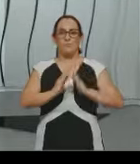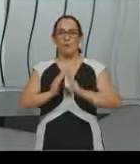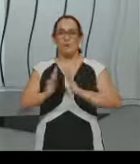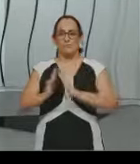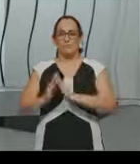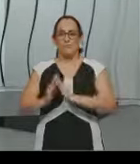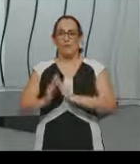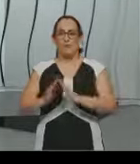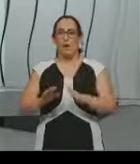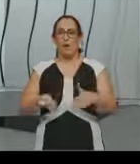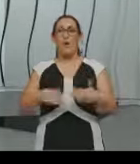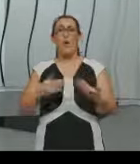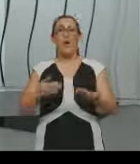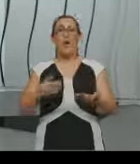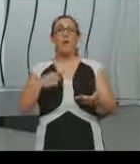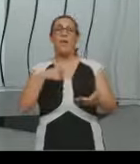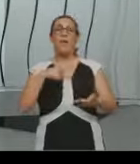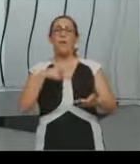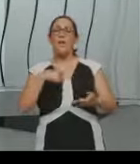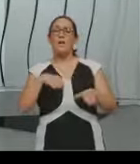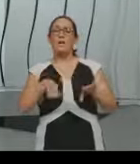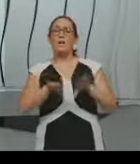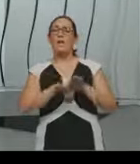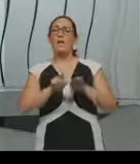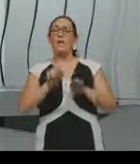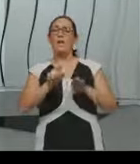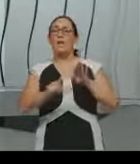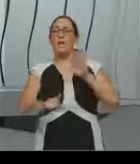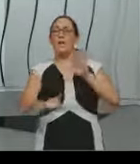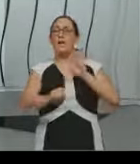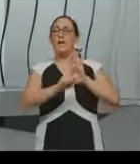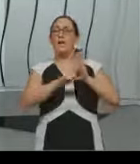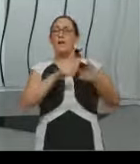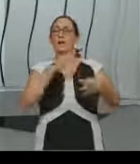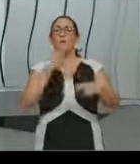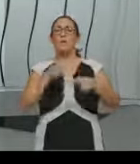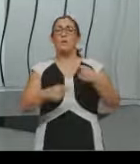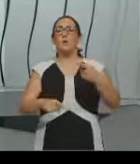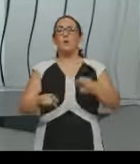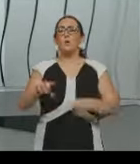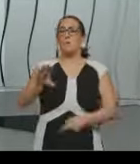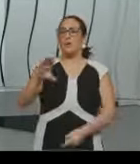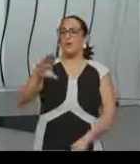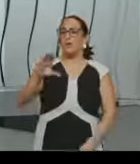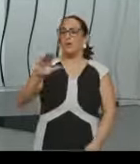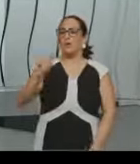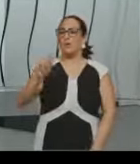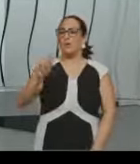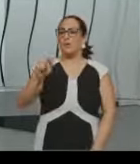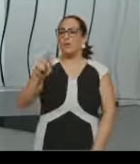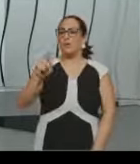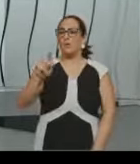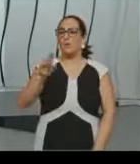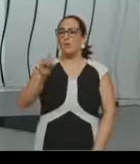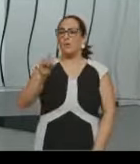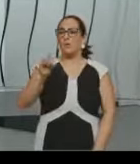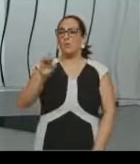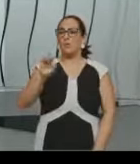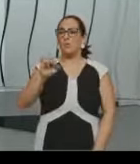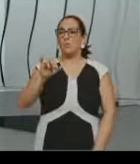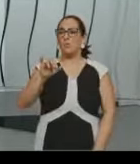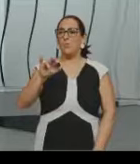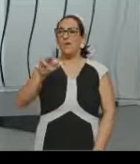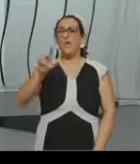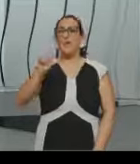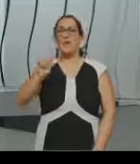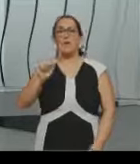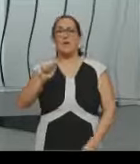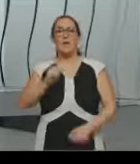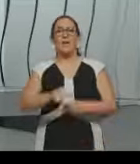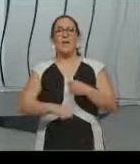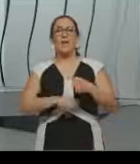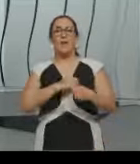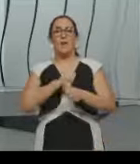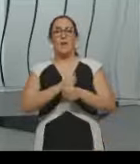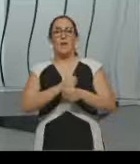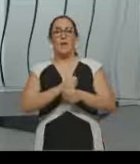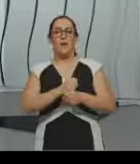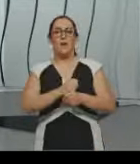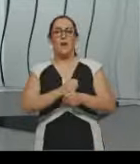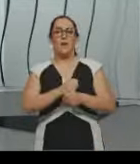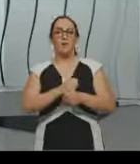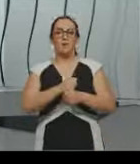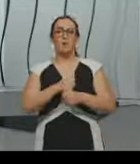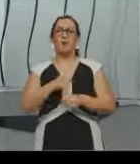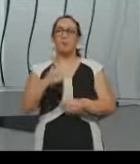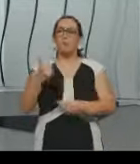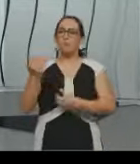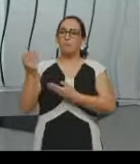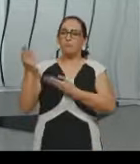da lei que proíbe a capoeira, né, uma lei que vai vigorar de 1890 a 1937, que vai considerar as práticas de capoeira